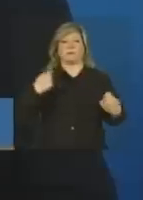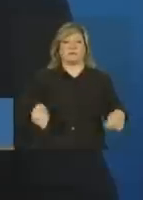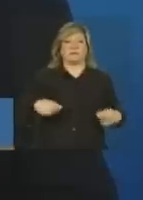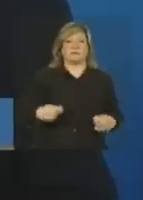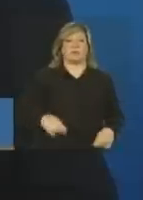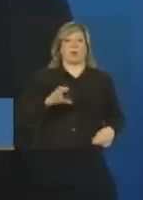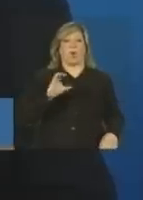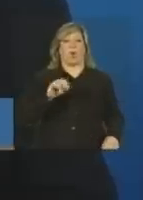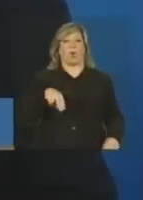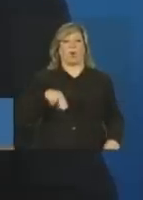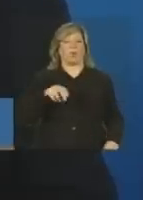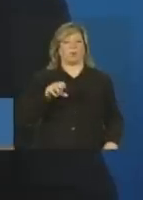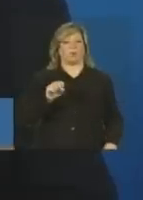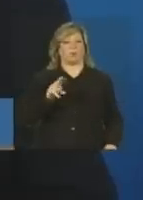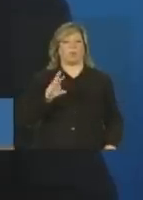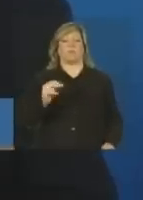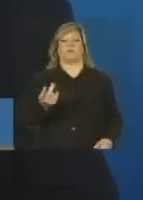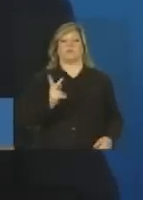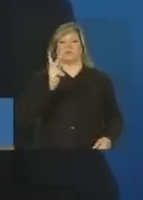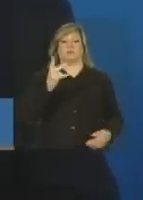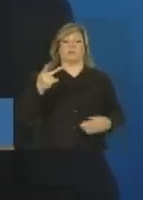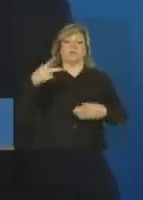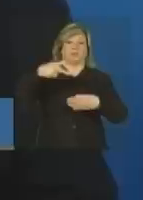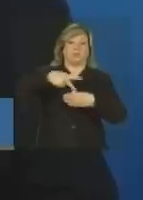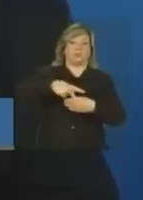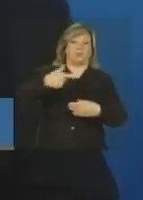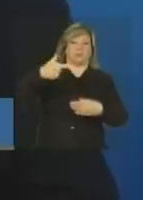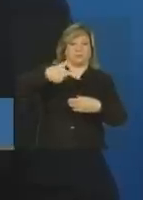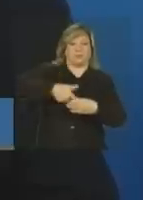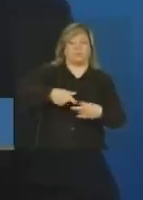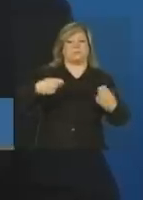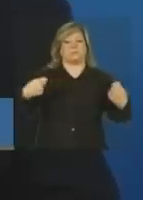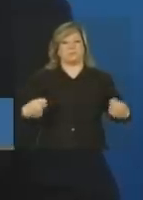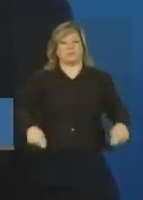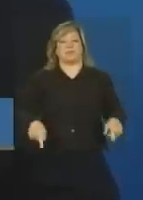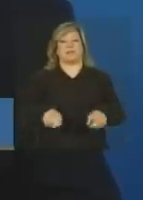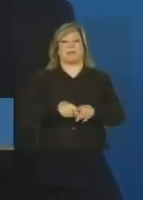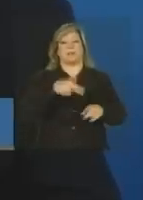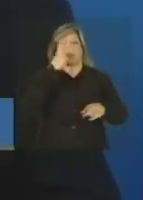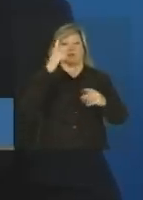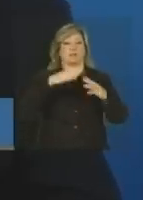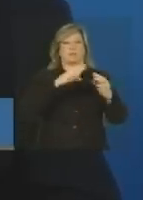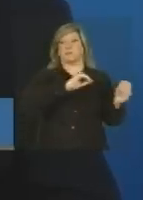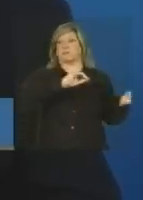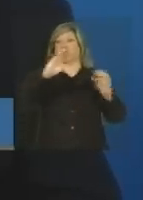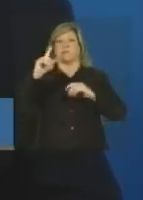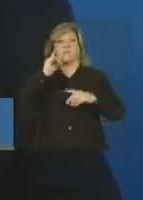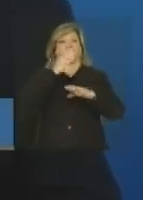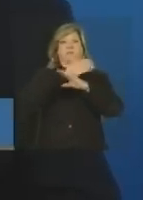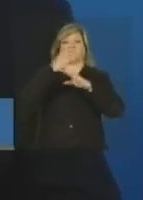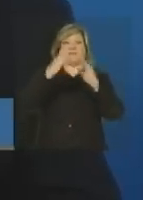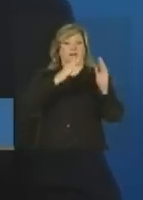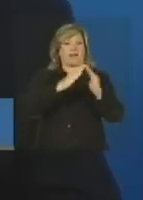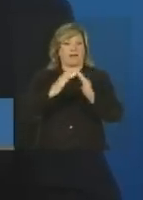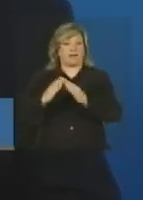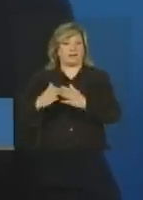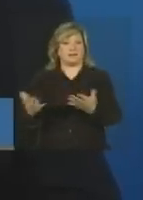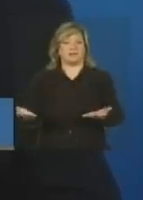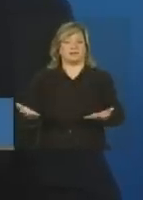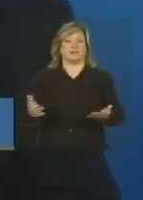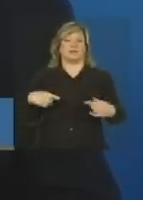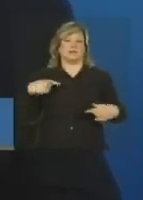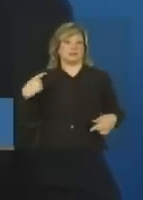né, ele necessitaria de combustível, deslocamento de servidores para fazer o acompanhamento da família. Né, de maneira